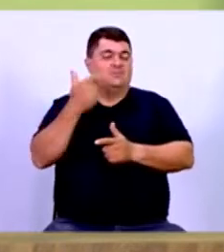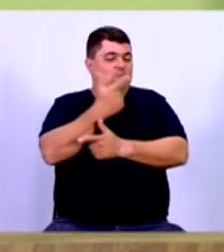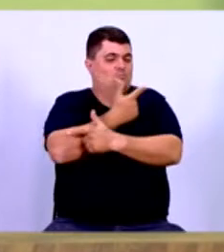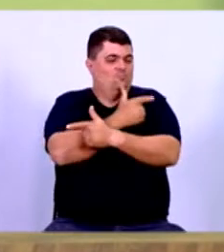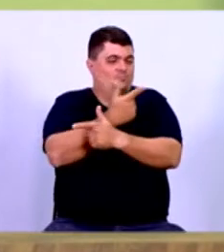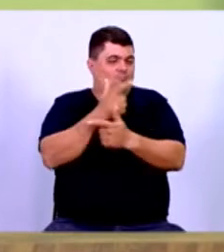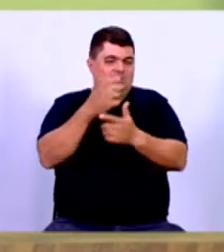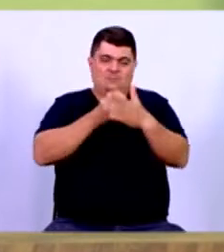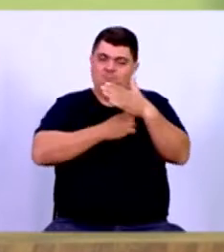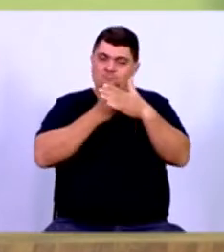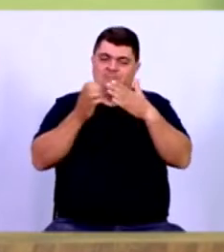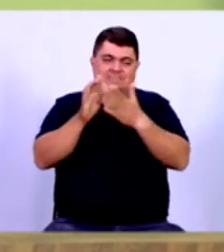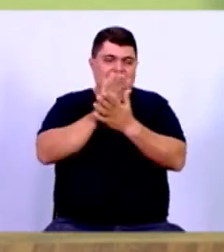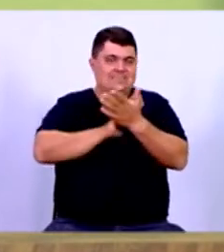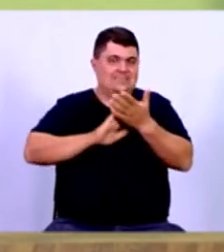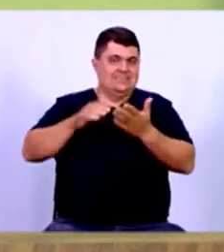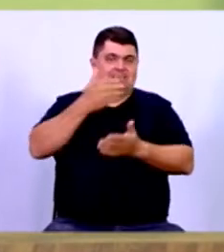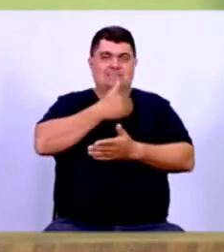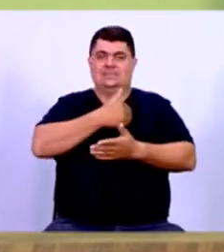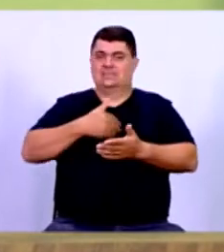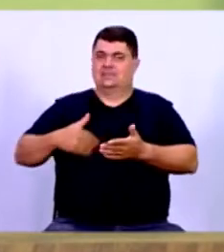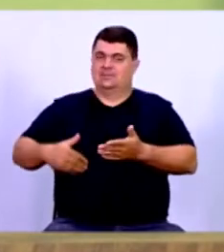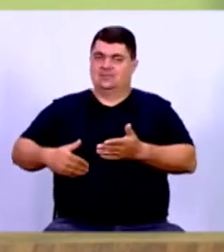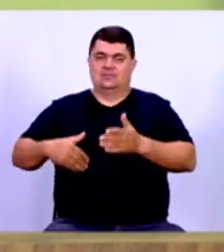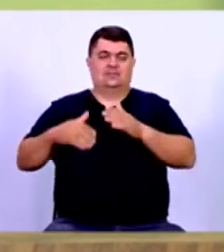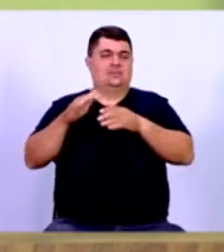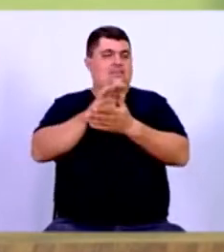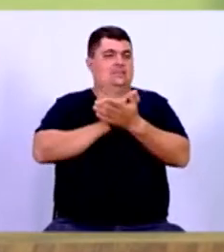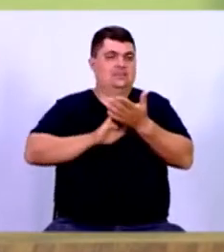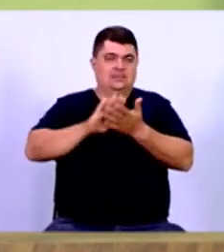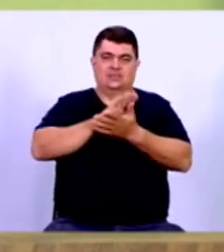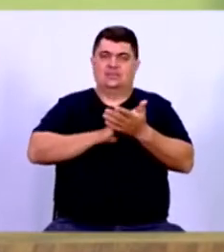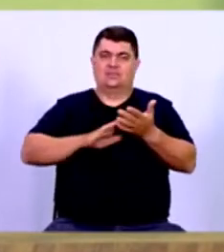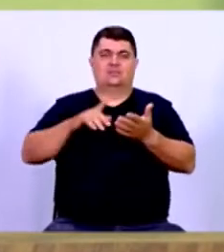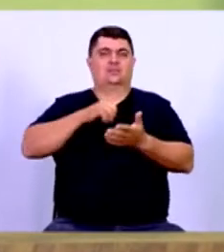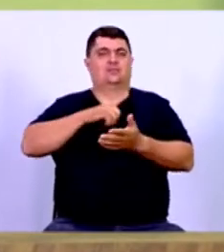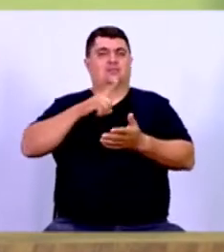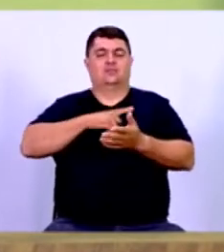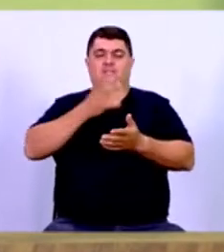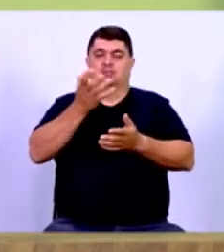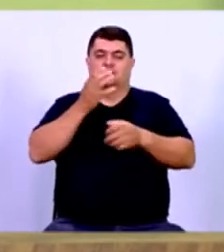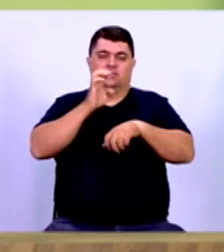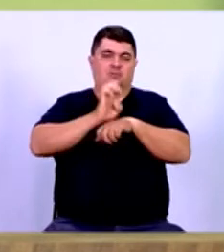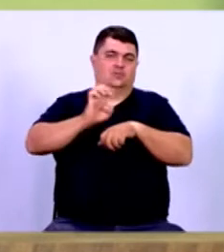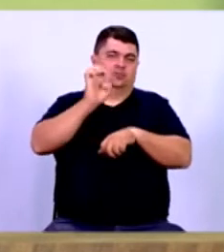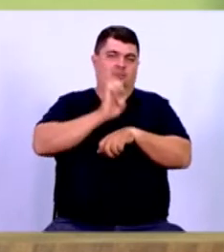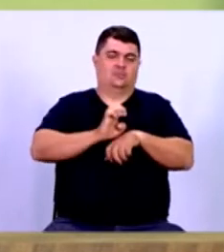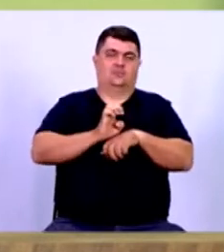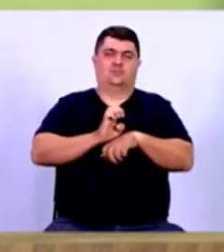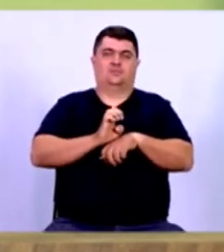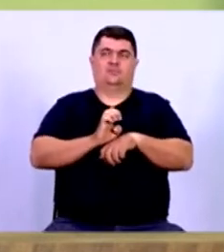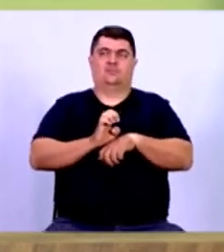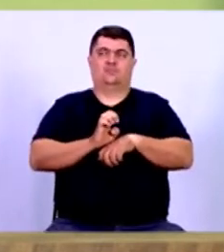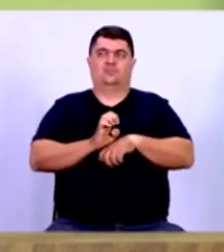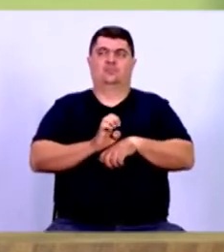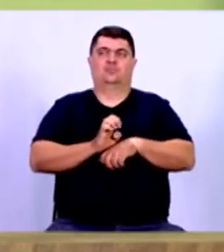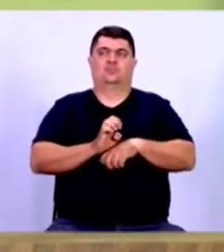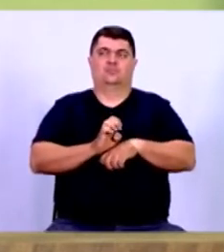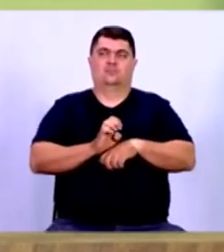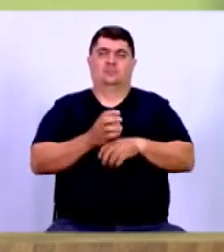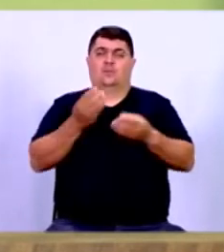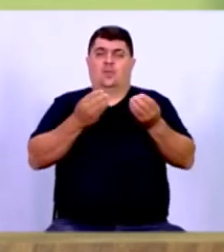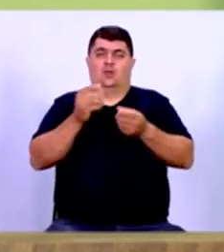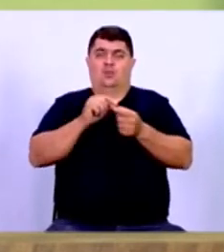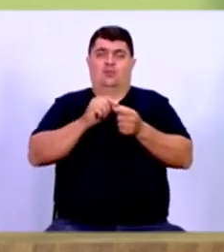existe nenhuma empresa, nenhum órgão público ou órgão privado que tenha aí a disponibilidade de estágio. Como é